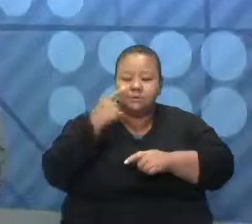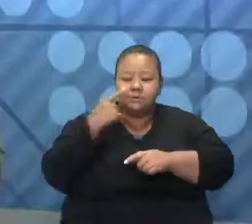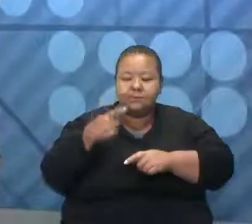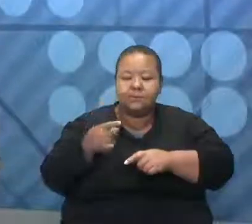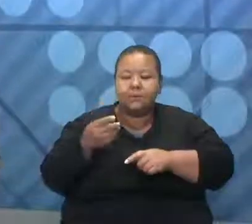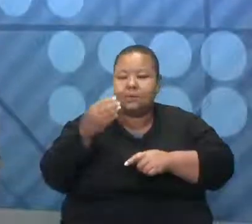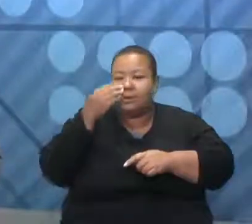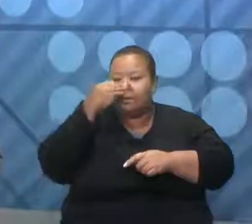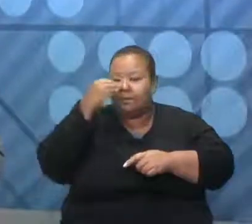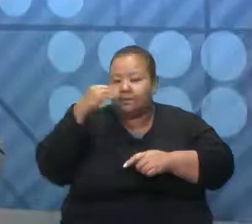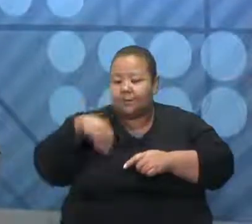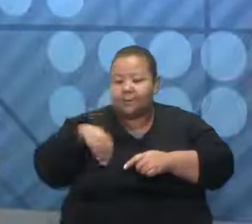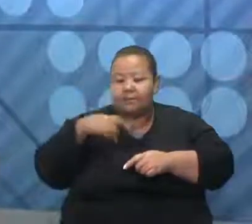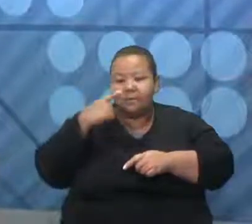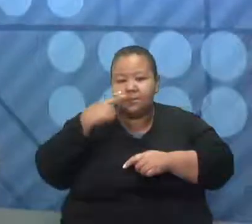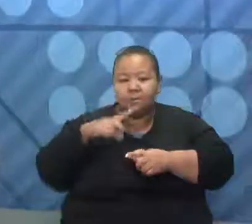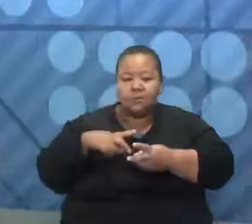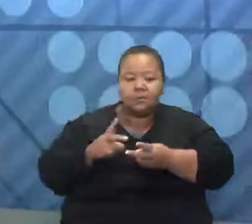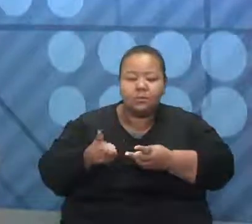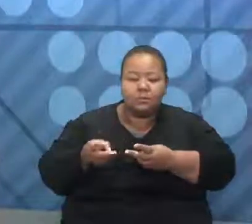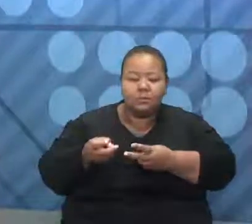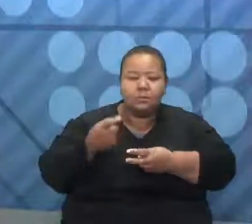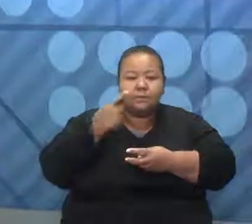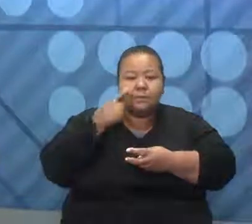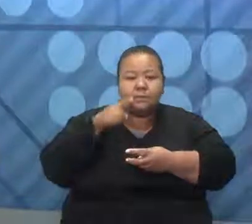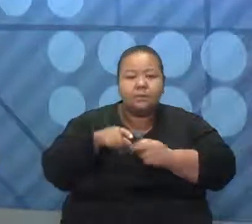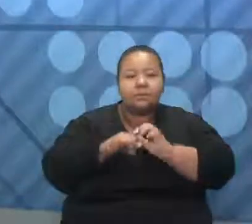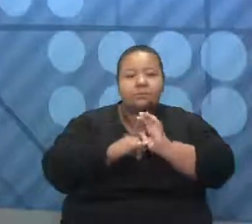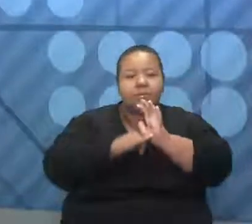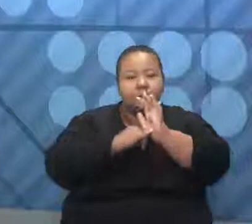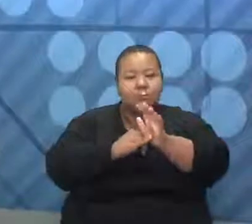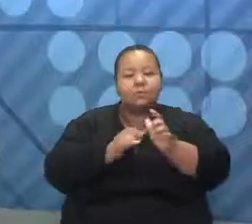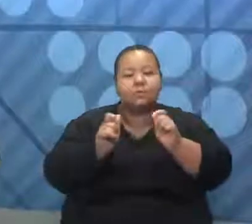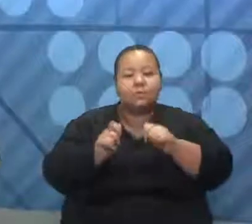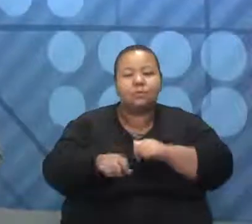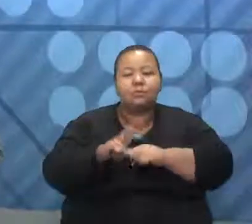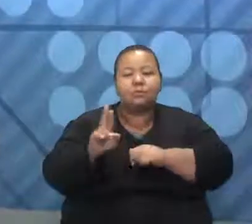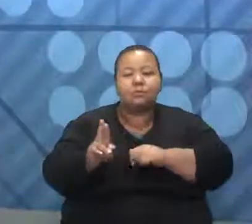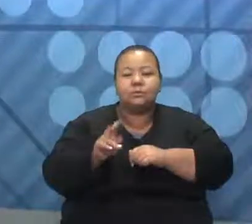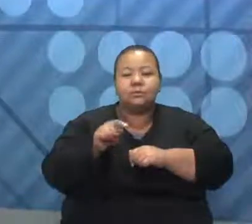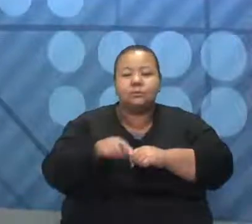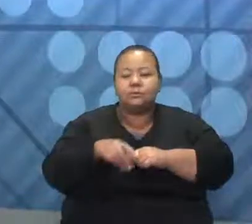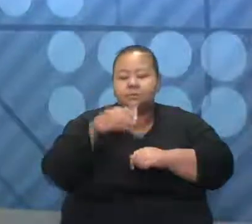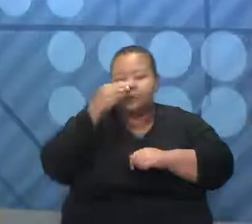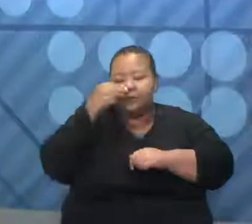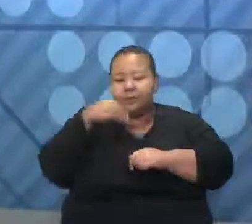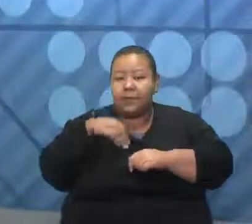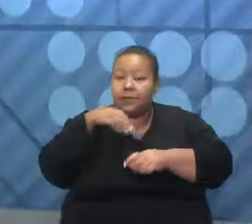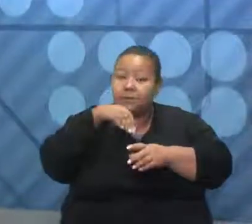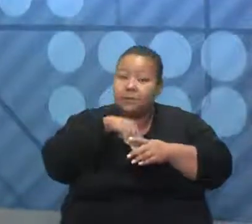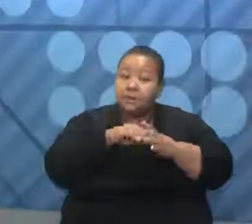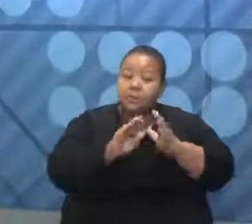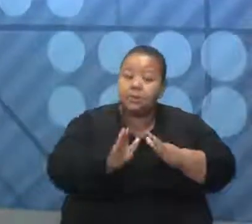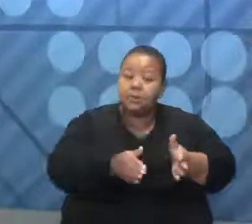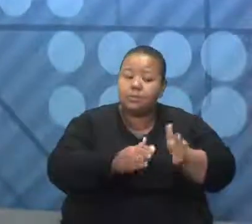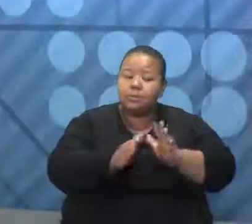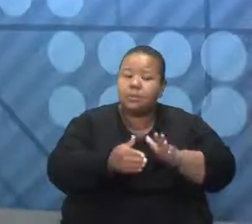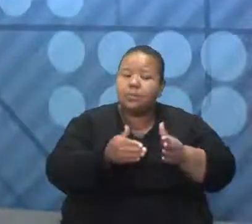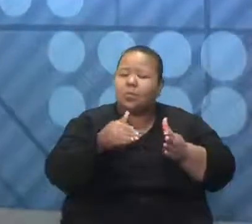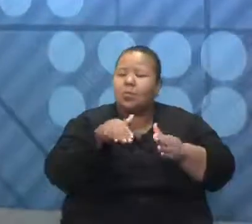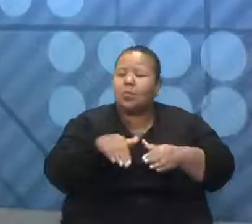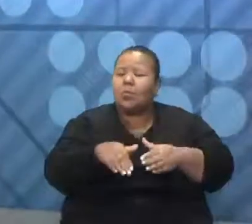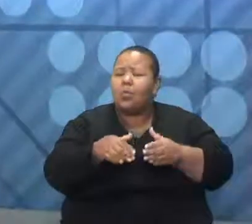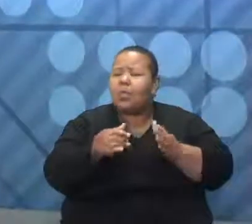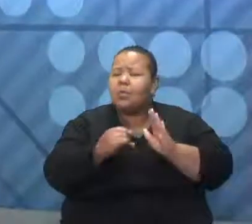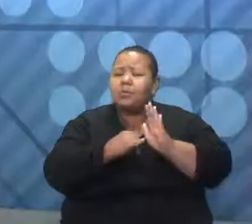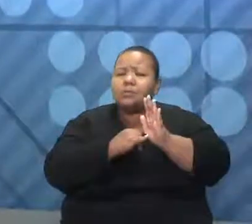fraquezas. Reconheceu? Vamos analisar agora os indicadores que a gente pode utilizar. Essa fraqueza é no campo da produção? Quais os indicadores de produtividade que